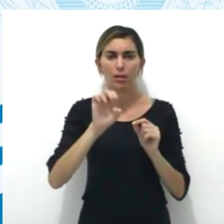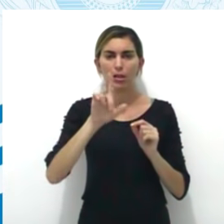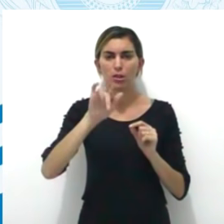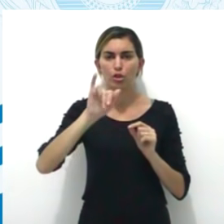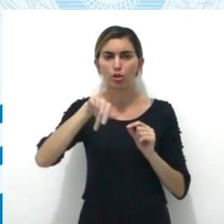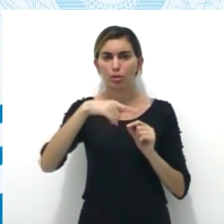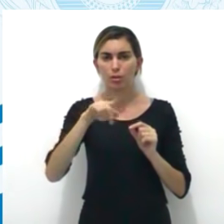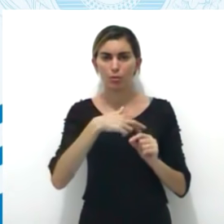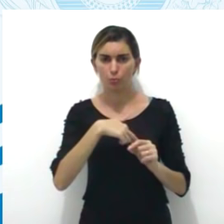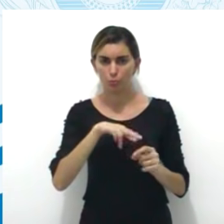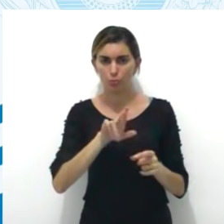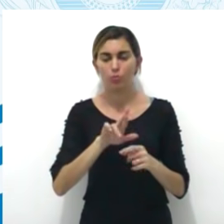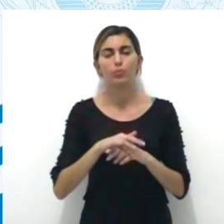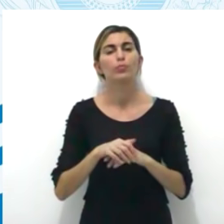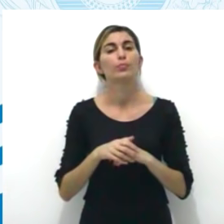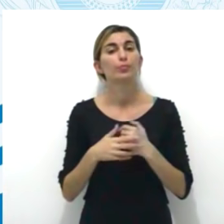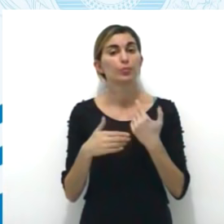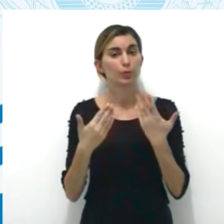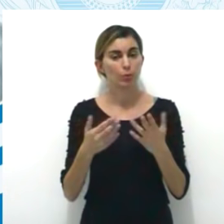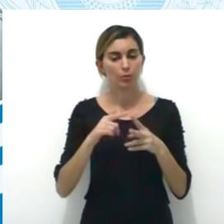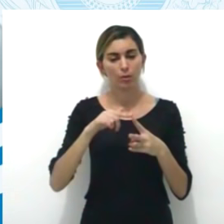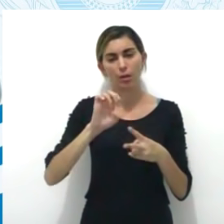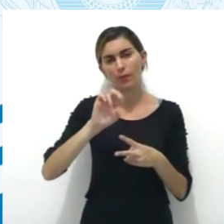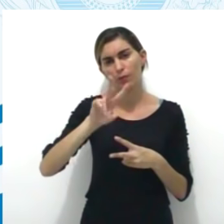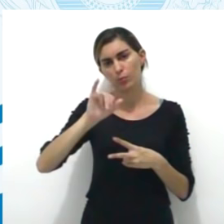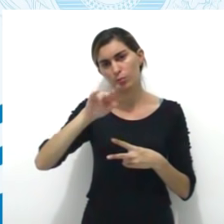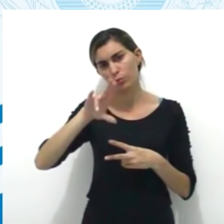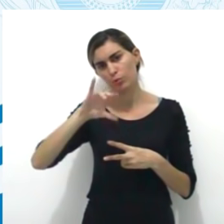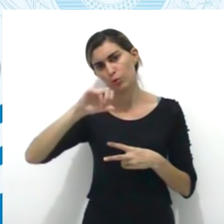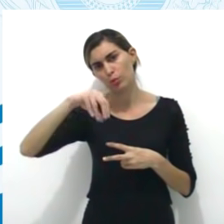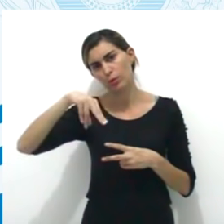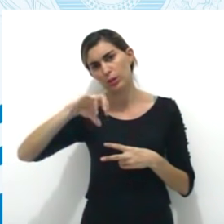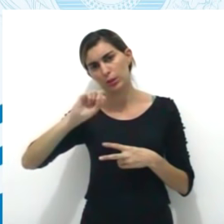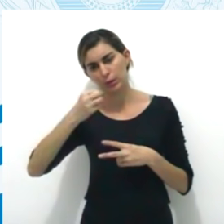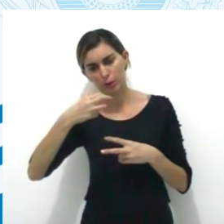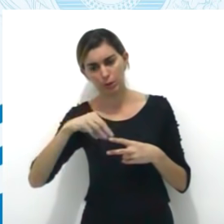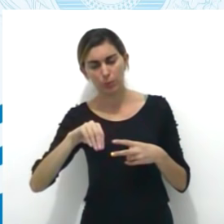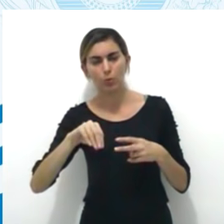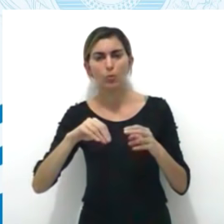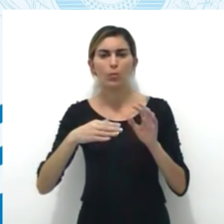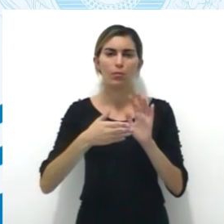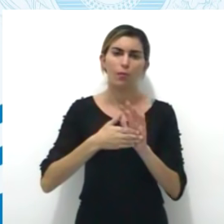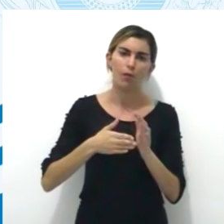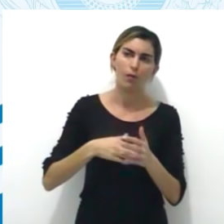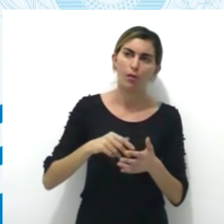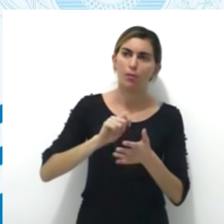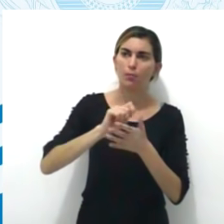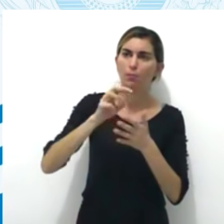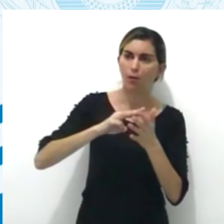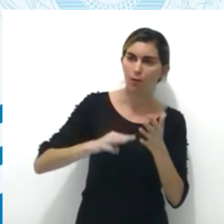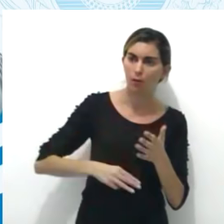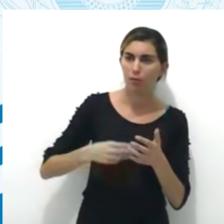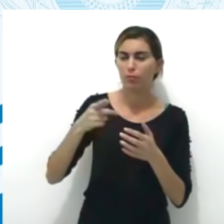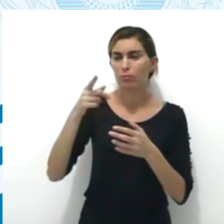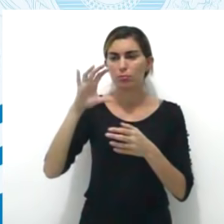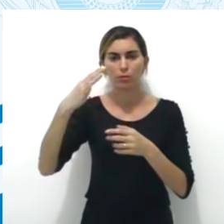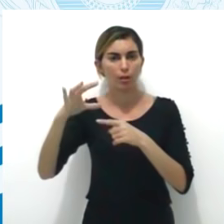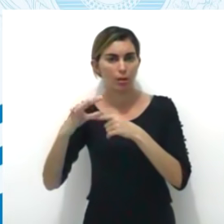Da religião. Enquanto o evolucionismo baseou suas teses em